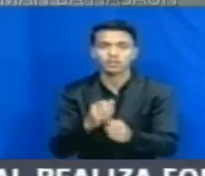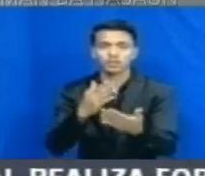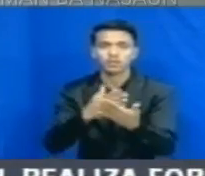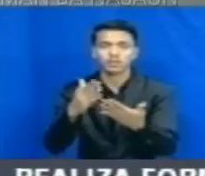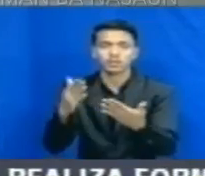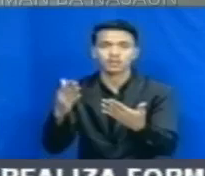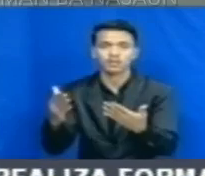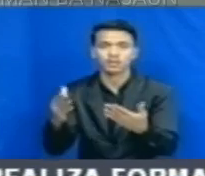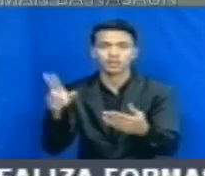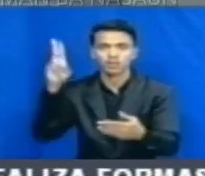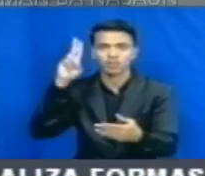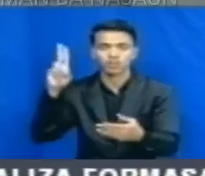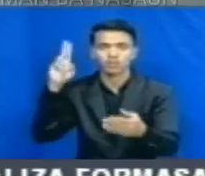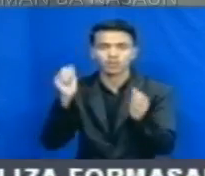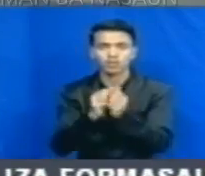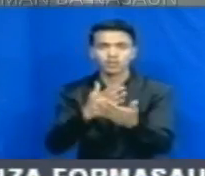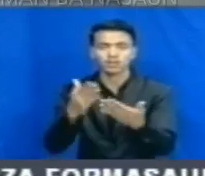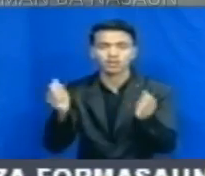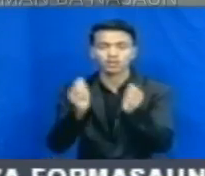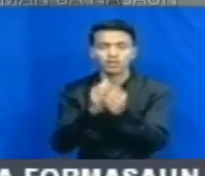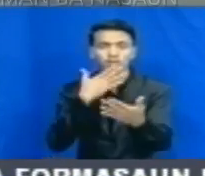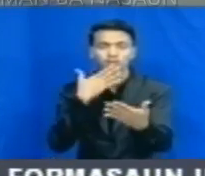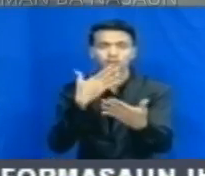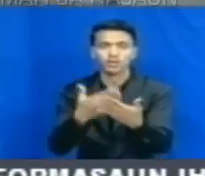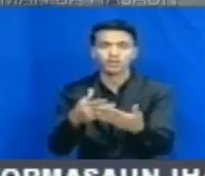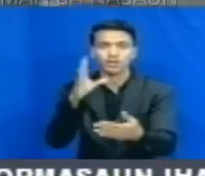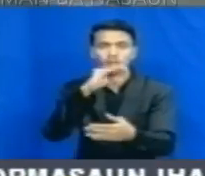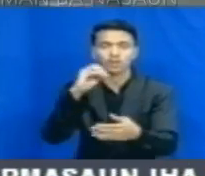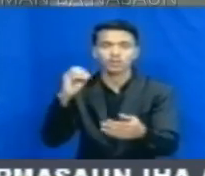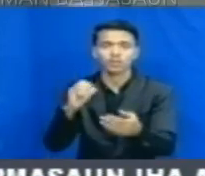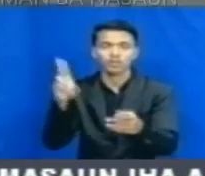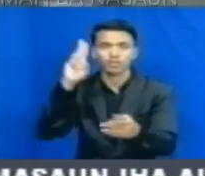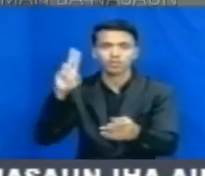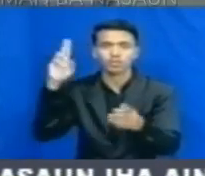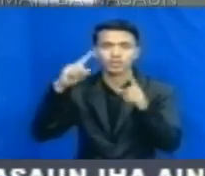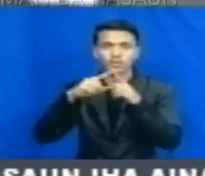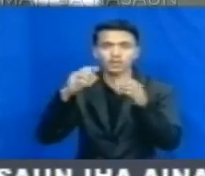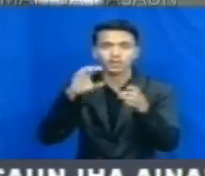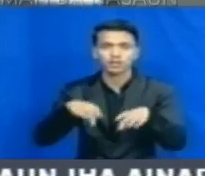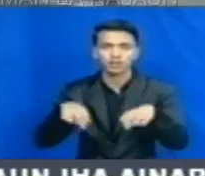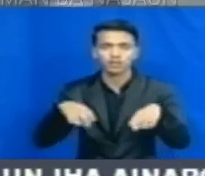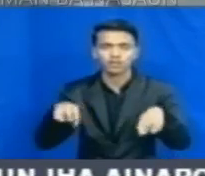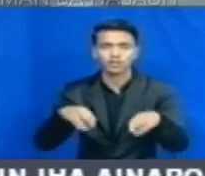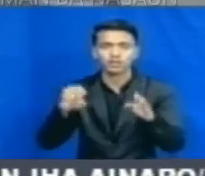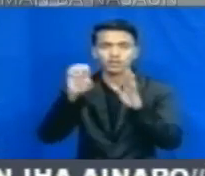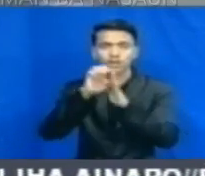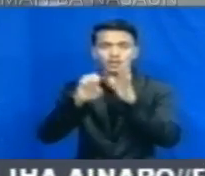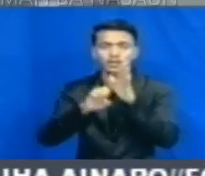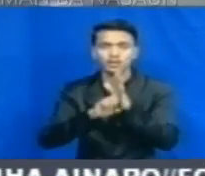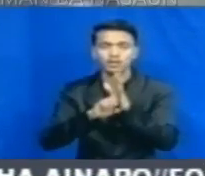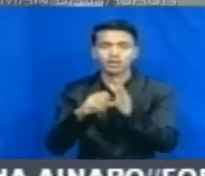facilidade, né? Usa facilidade no dia e usa para serviço estável. A minha